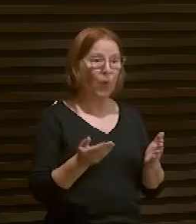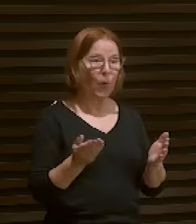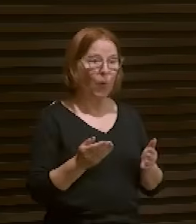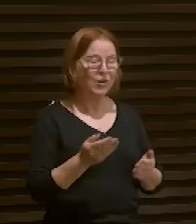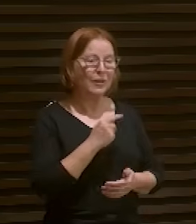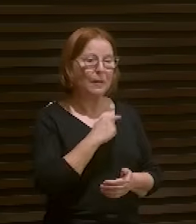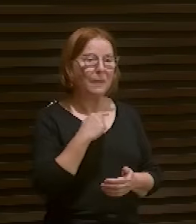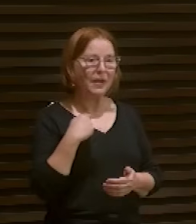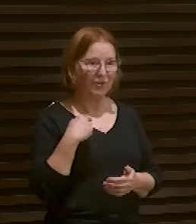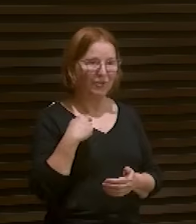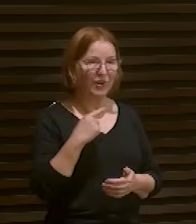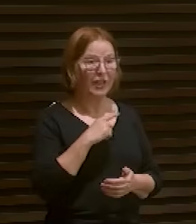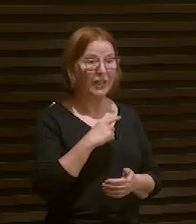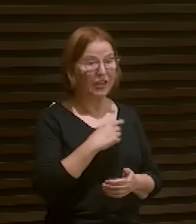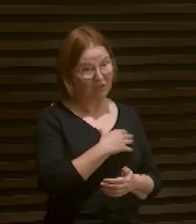de vó.